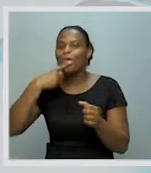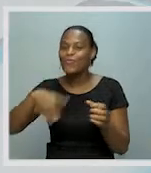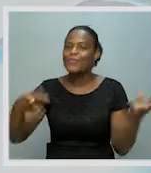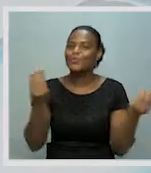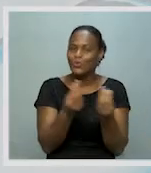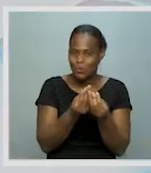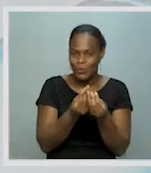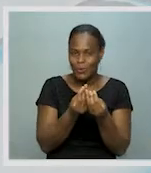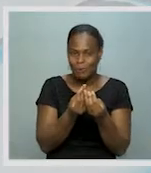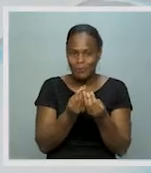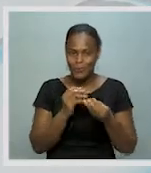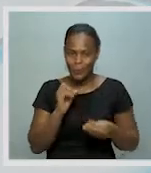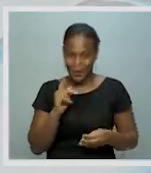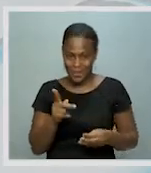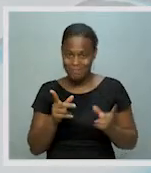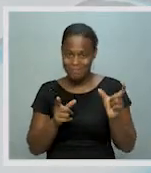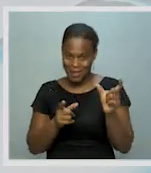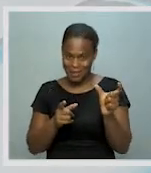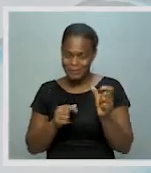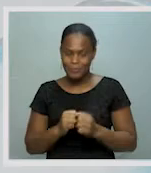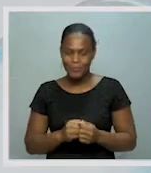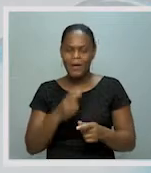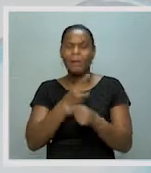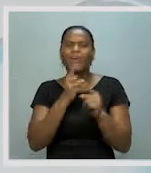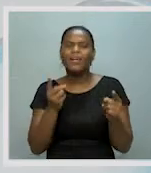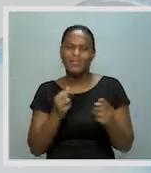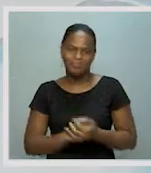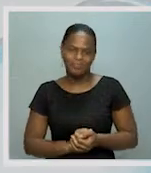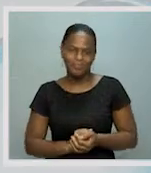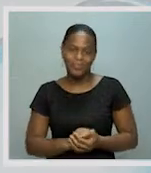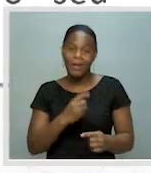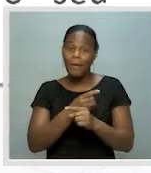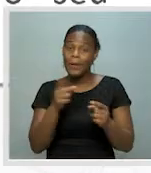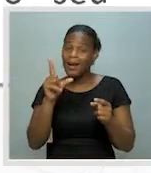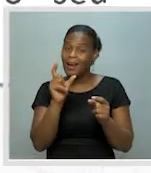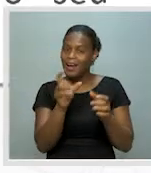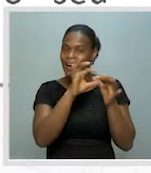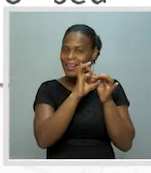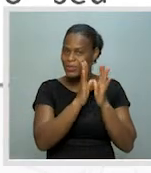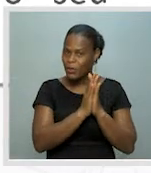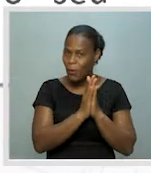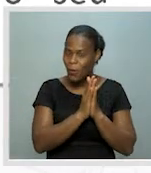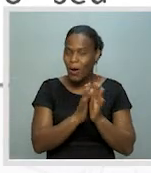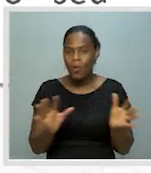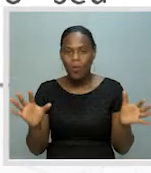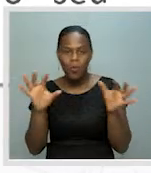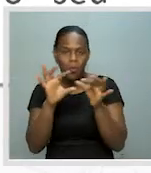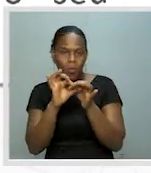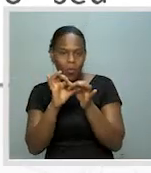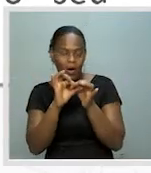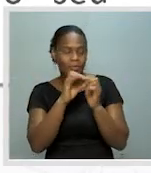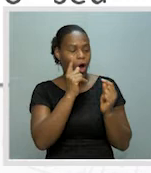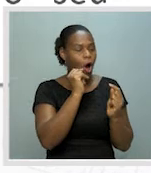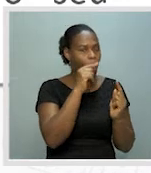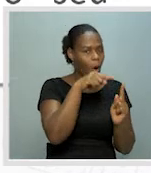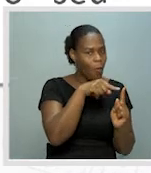a juntar, ok? Isto por quê? Porque a religião é o laço de união entre o homem